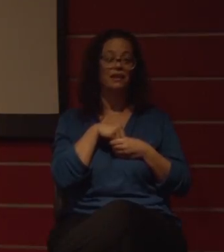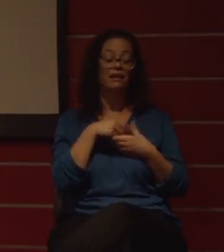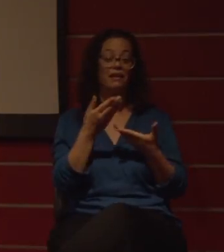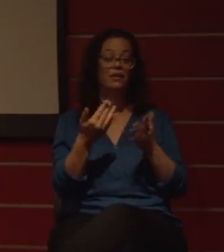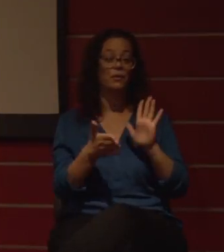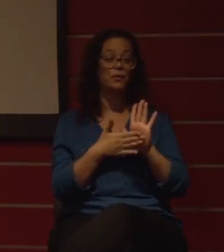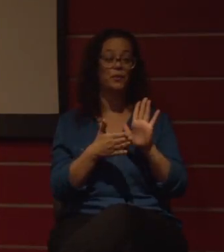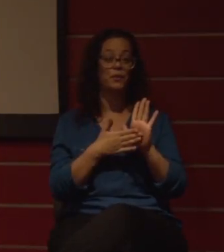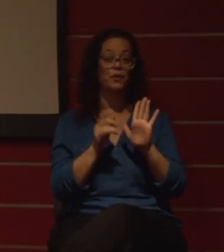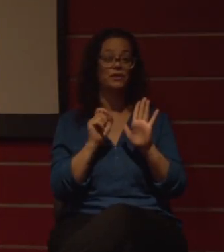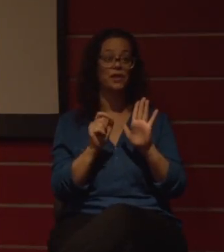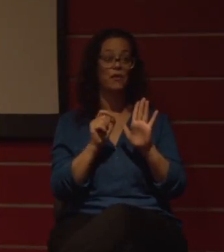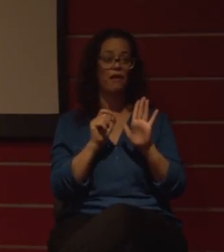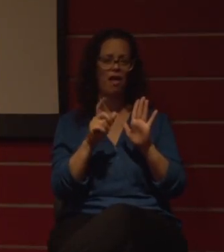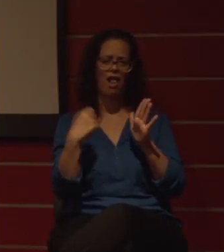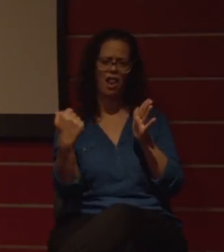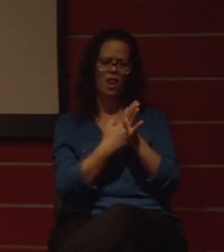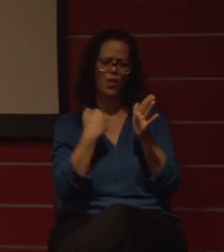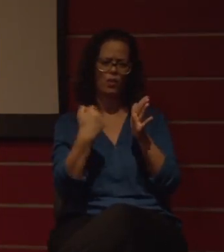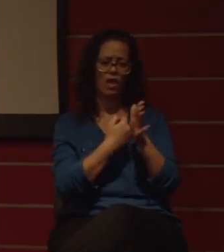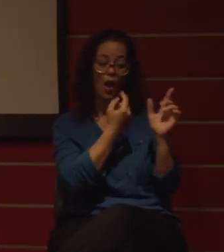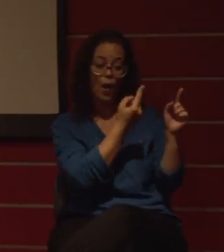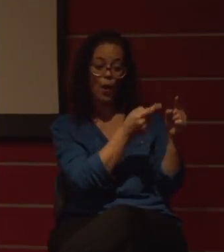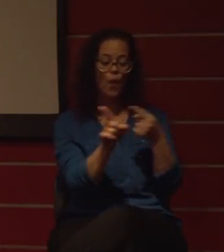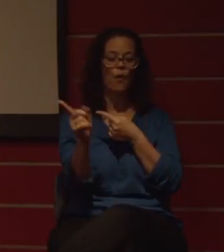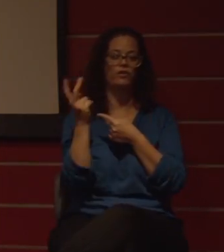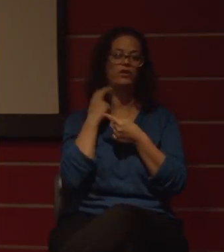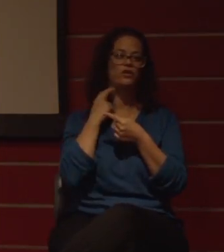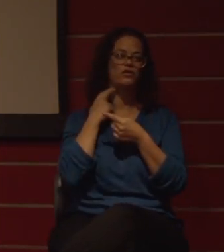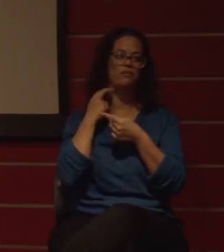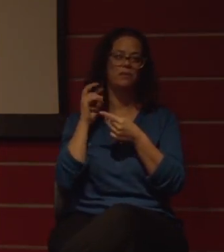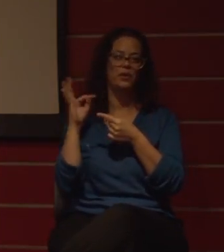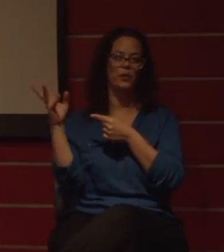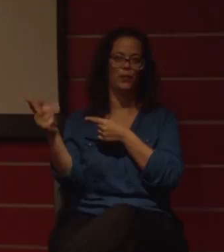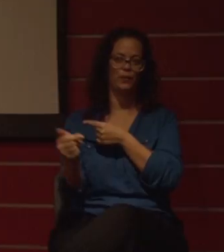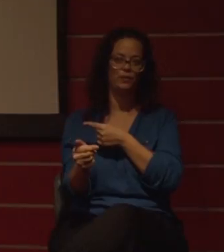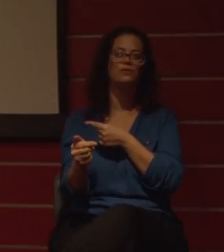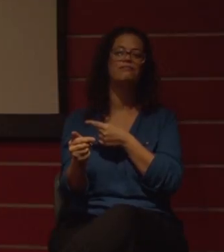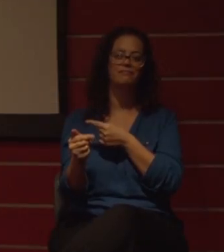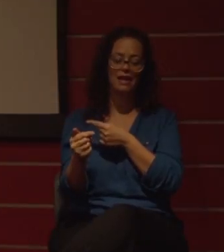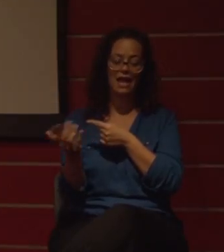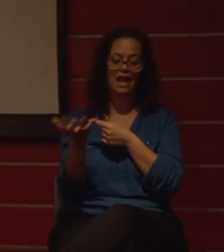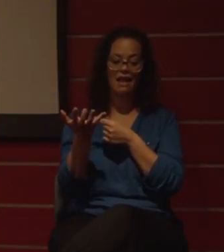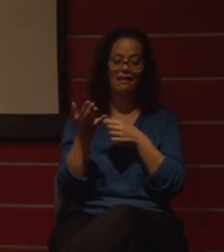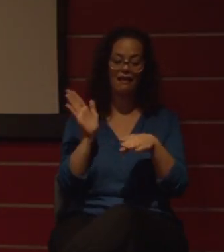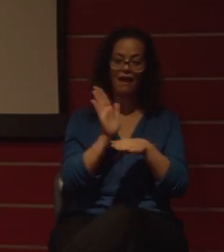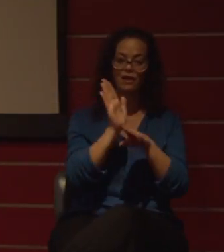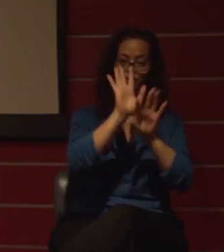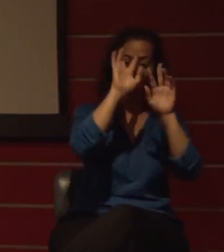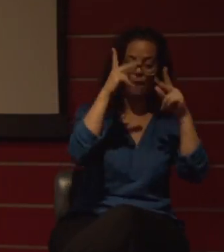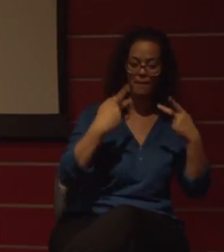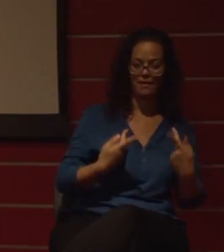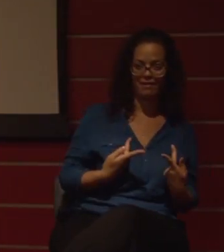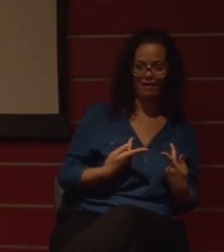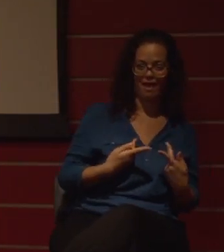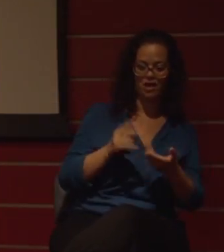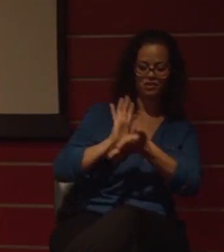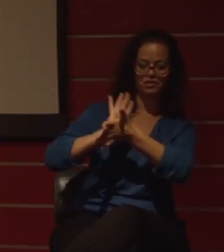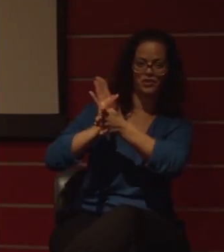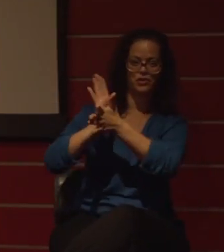propósito dele é lutar contra os vampiros né trazer um bem humanidade a partir